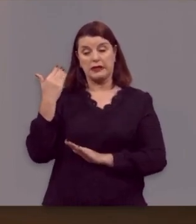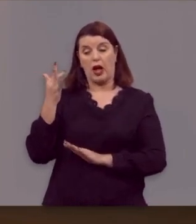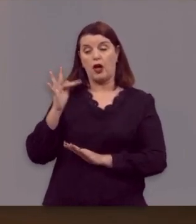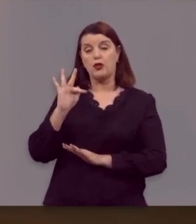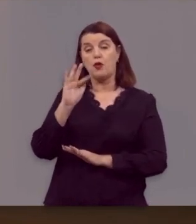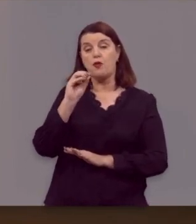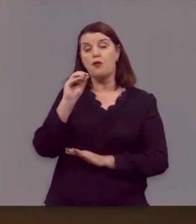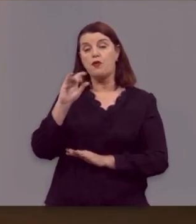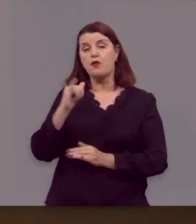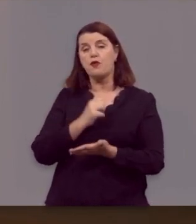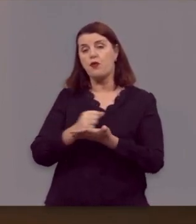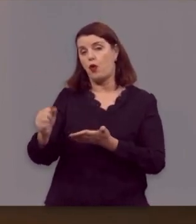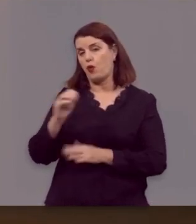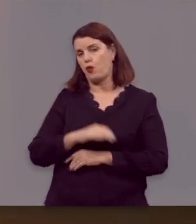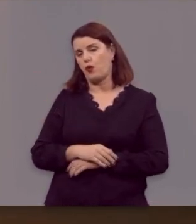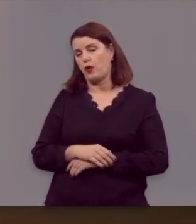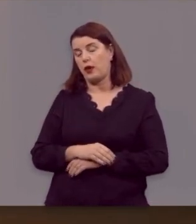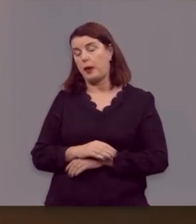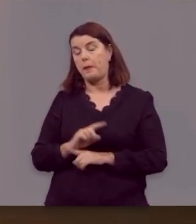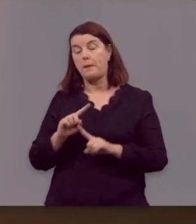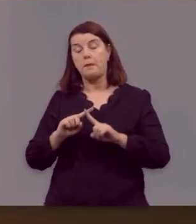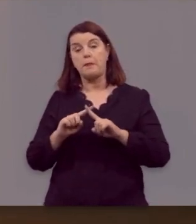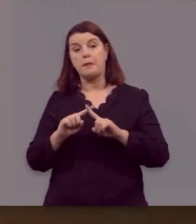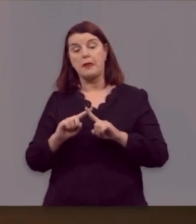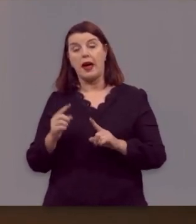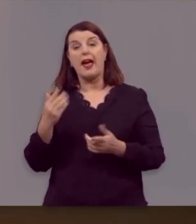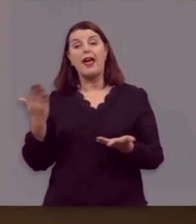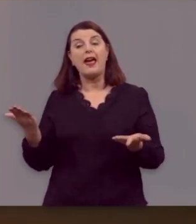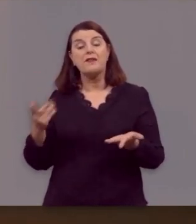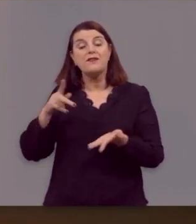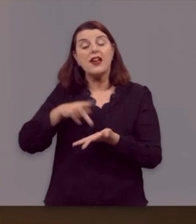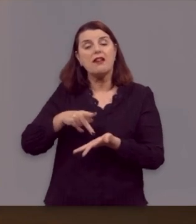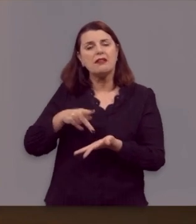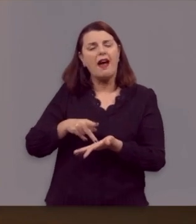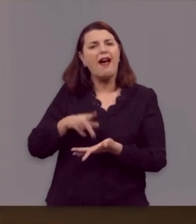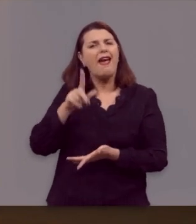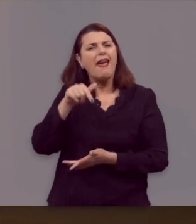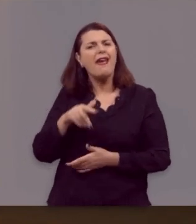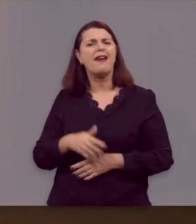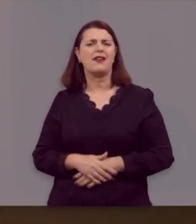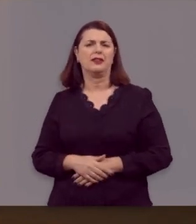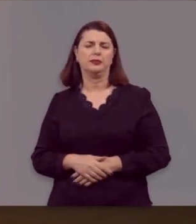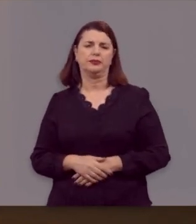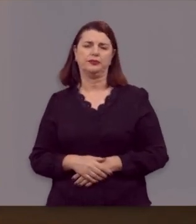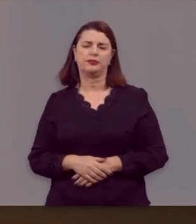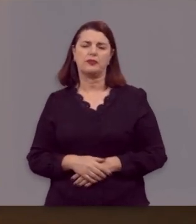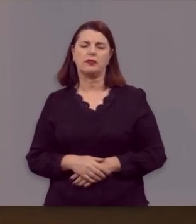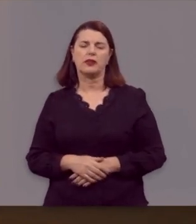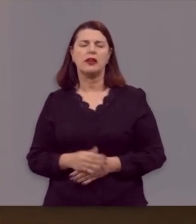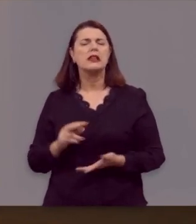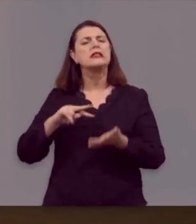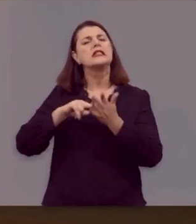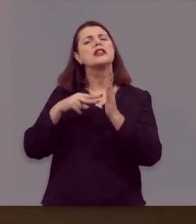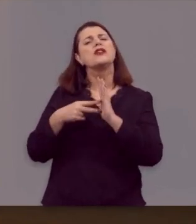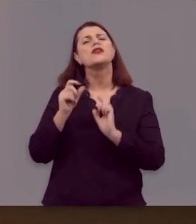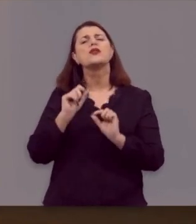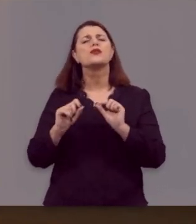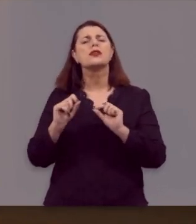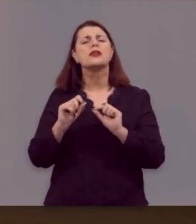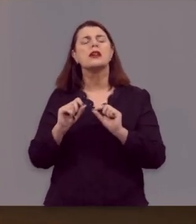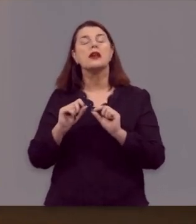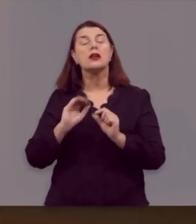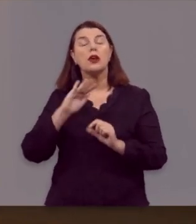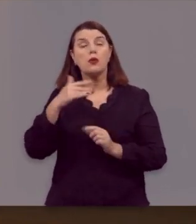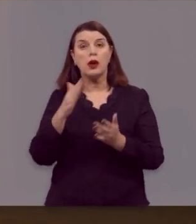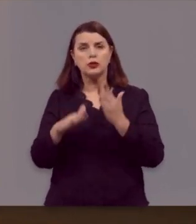verbo, mas está no pretérito imperfeito. No princípio era o verbo. E significa que quando tudo teve